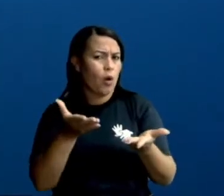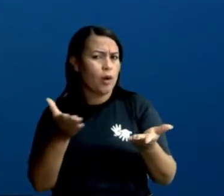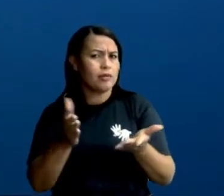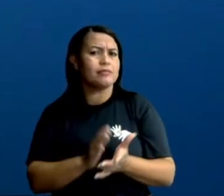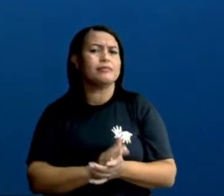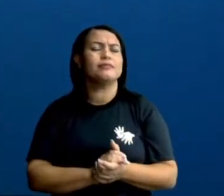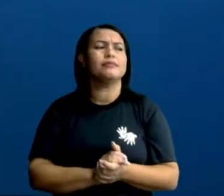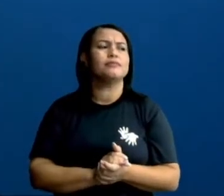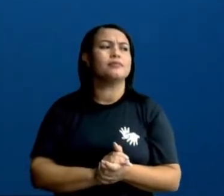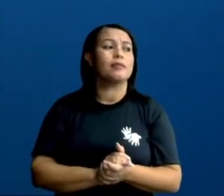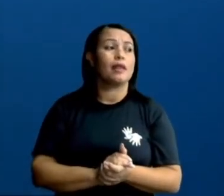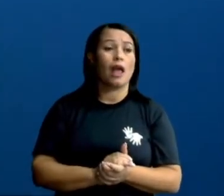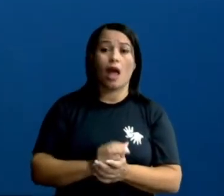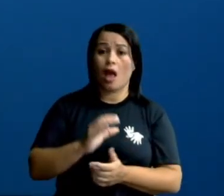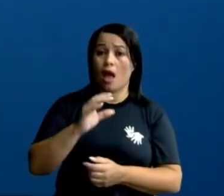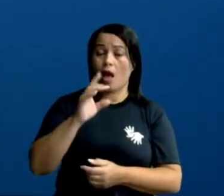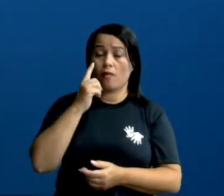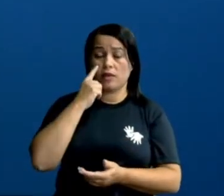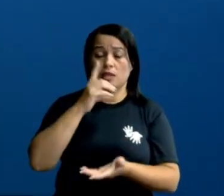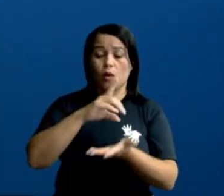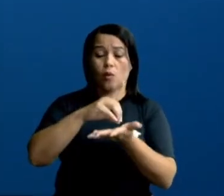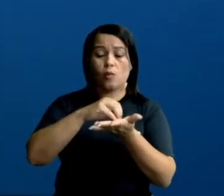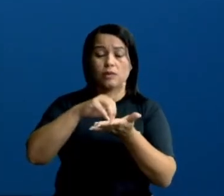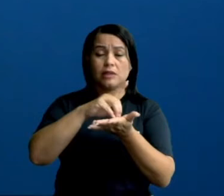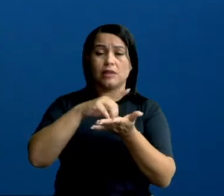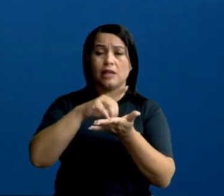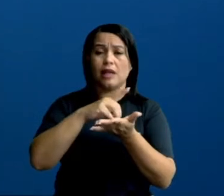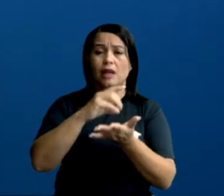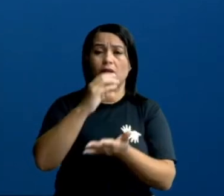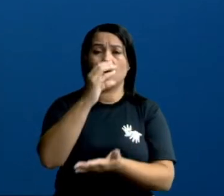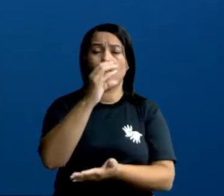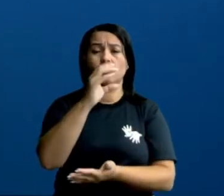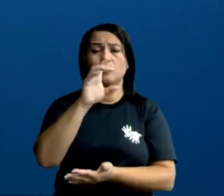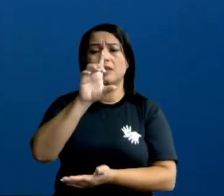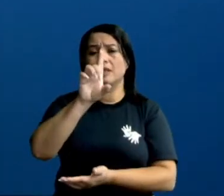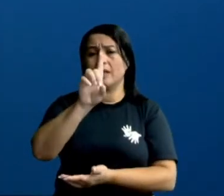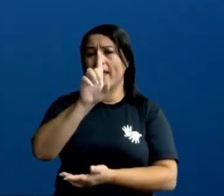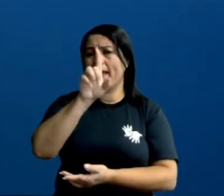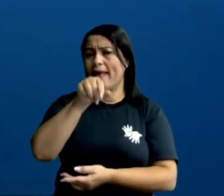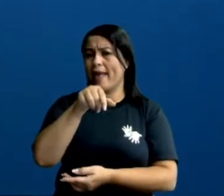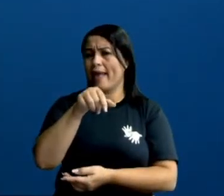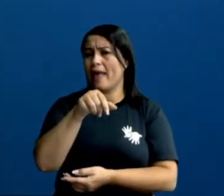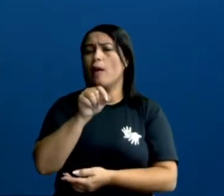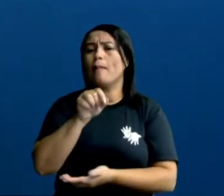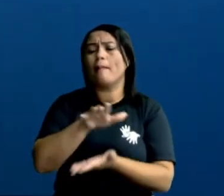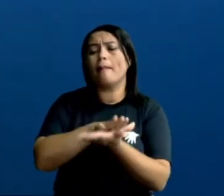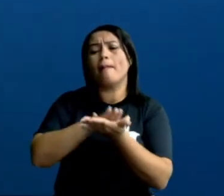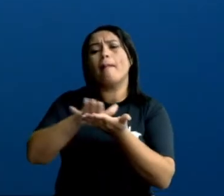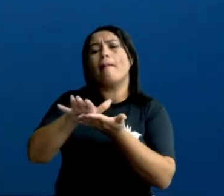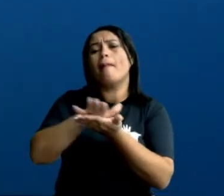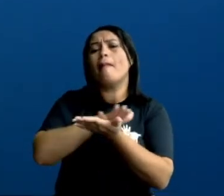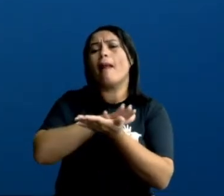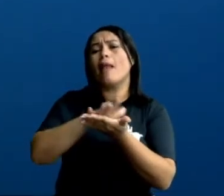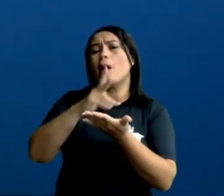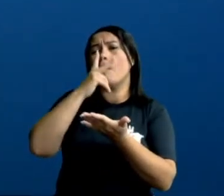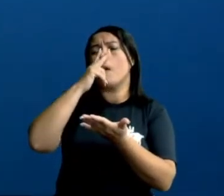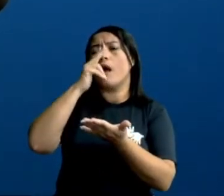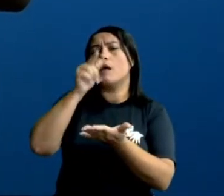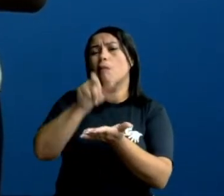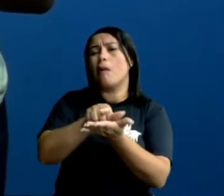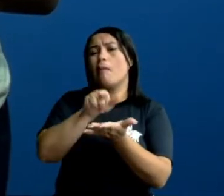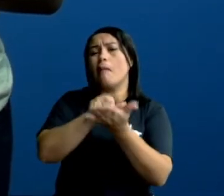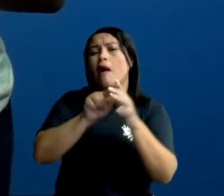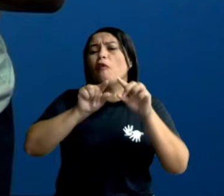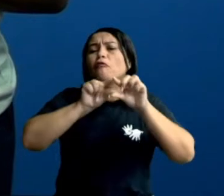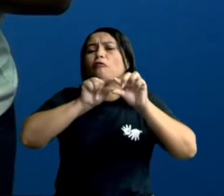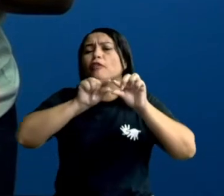falar? Um CD? Um CD é sólido? Ou é plano, parece um papel, é bem